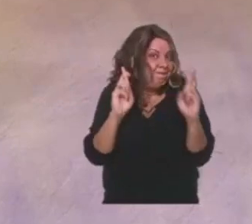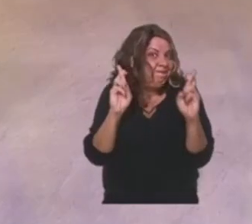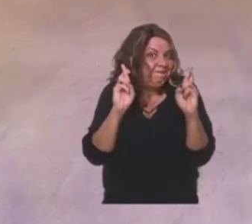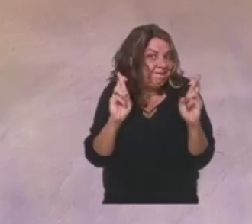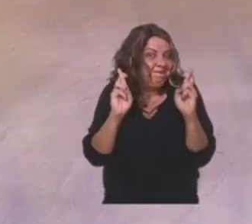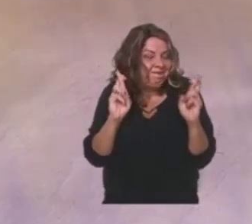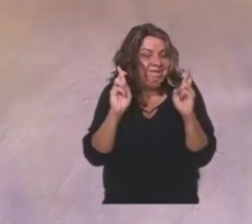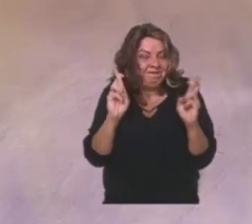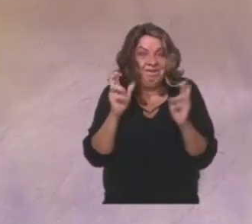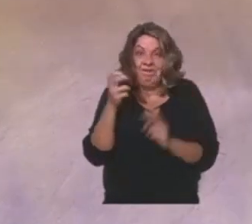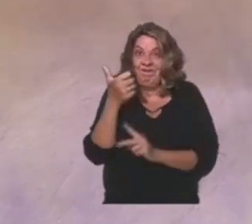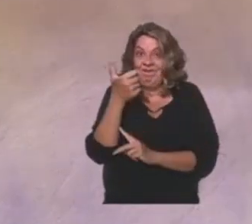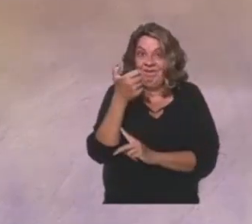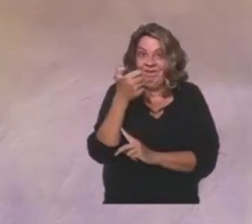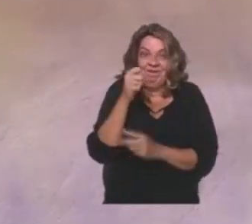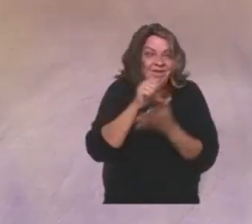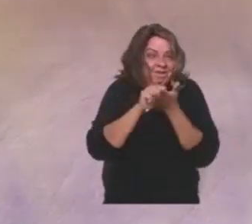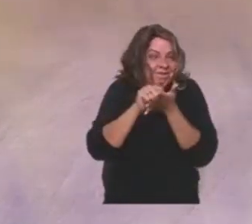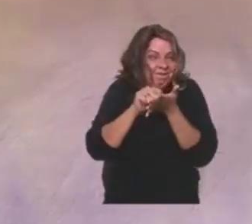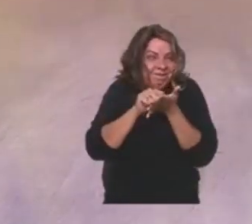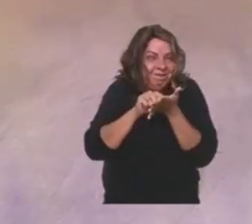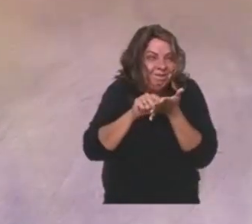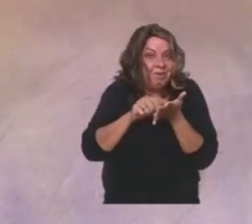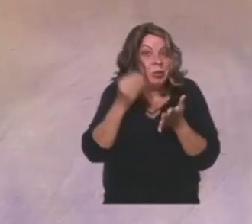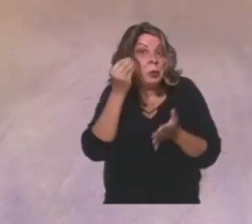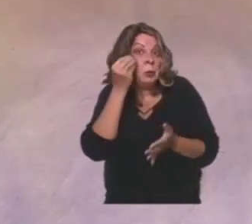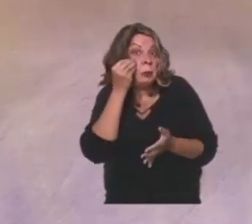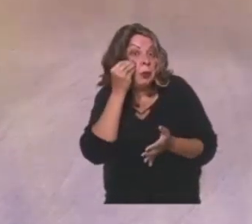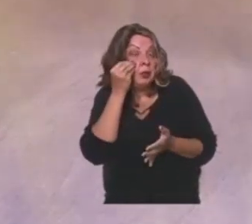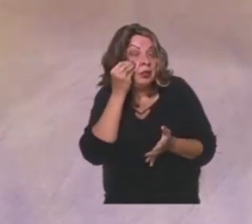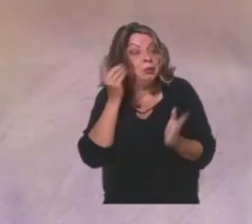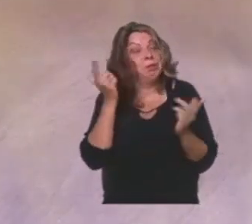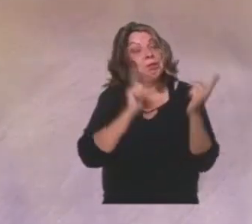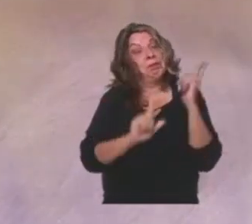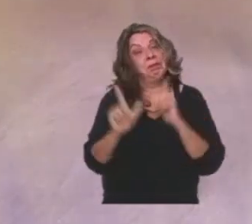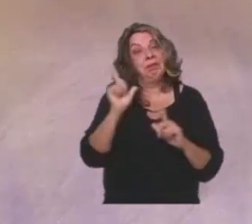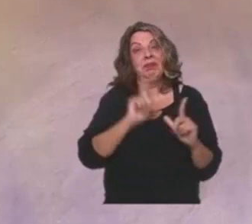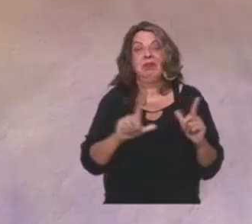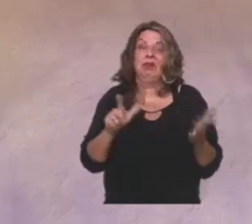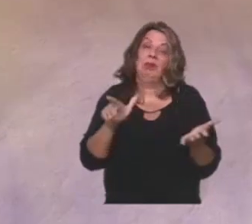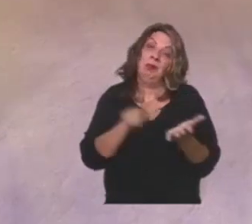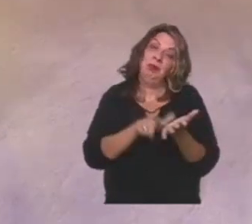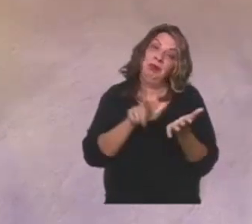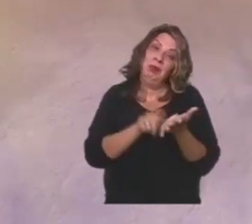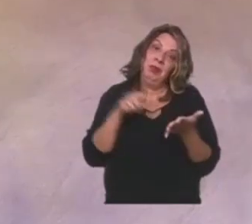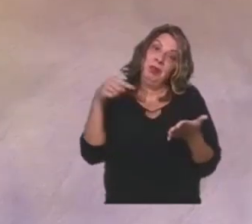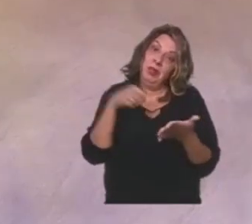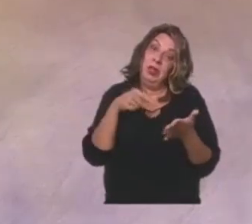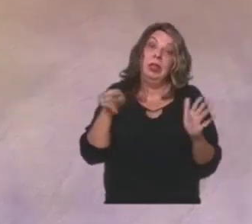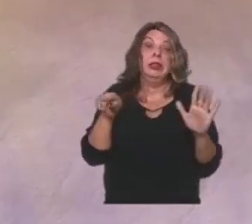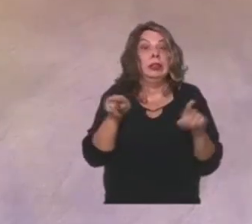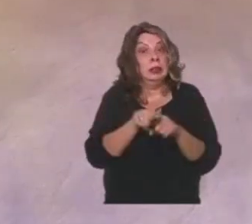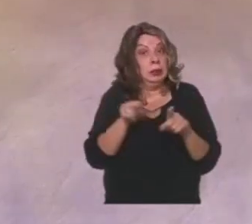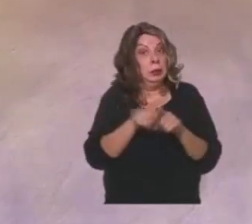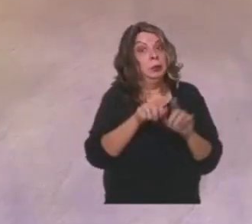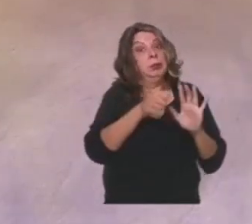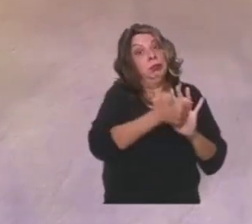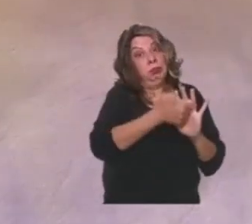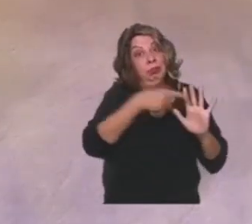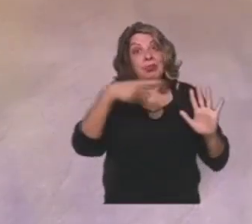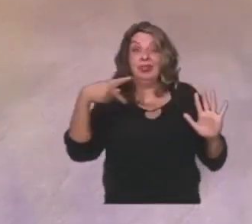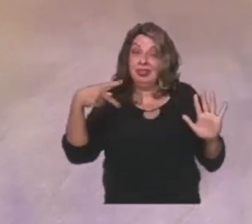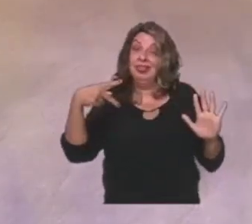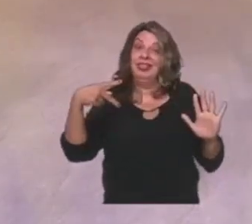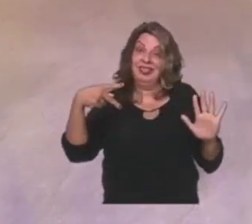caneta para ficar aí esperando seu número preferido clicar. Também no seu certificado online, que agora ali, né? Ah, lógico. Temos